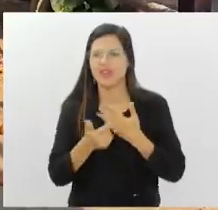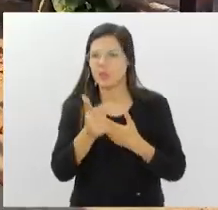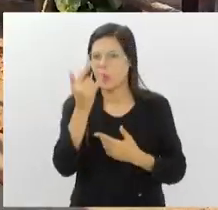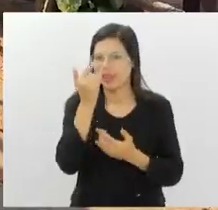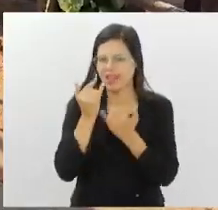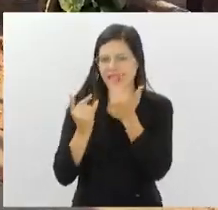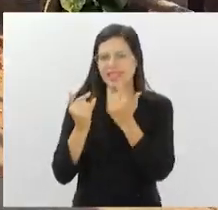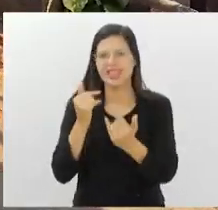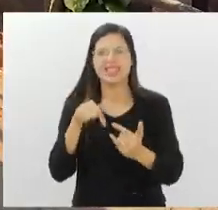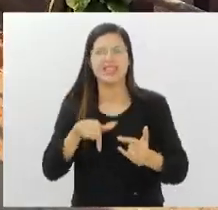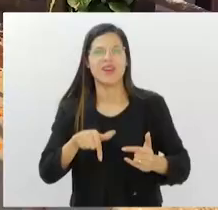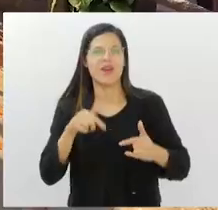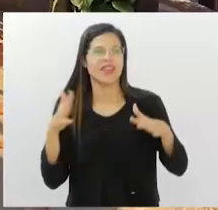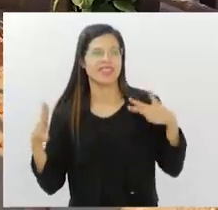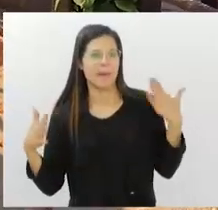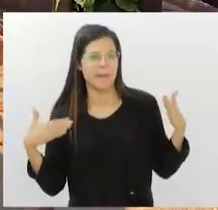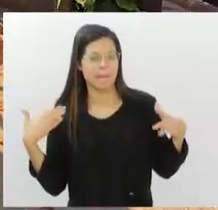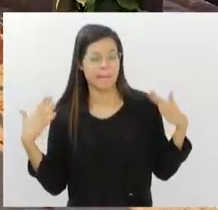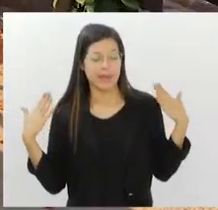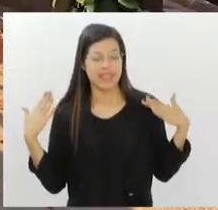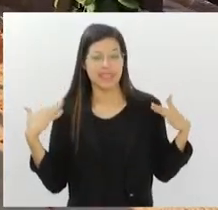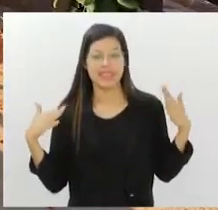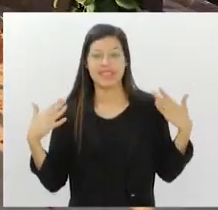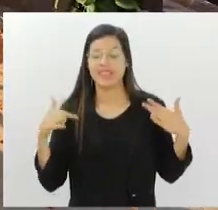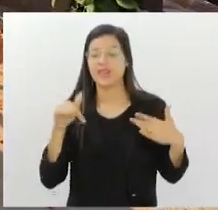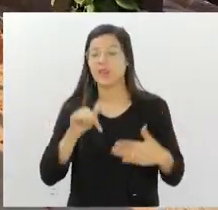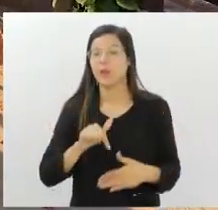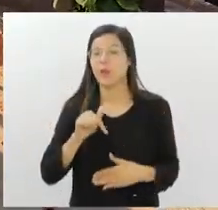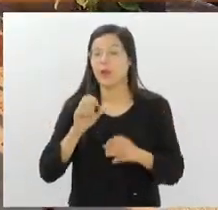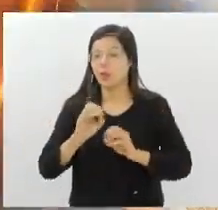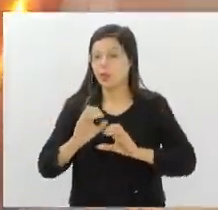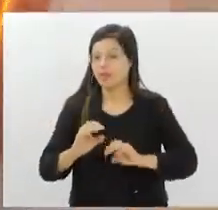fazem desse passeio um programa educativo e divertido.